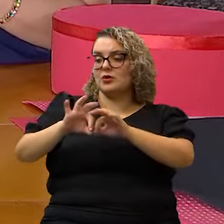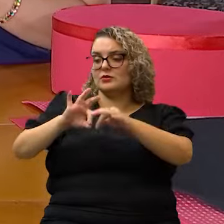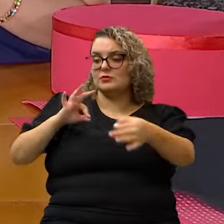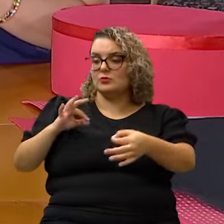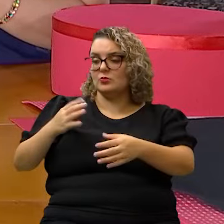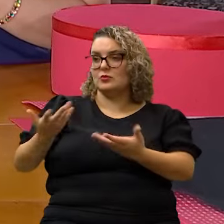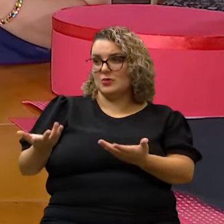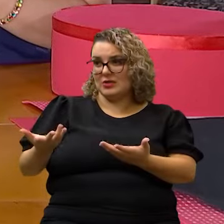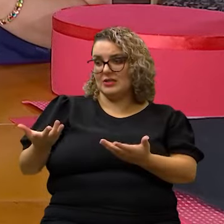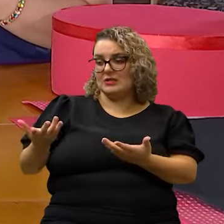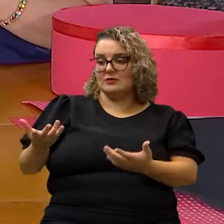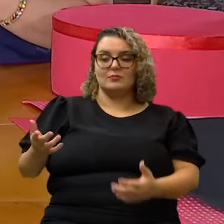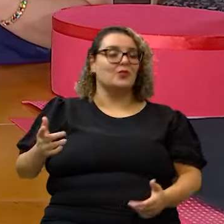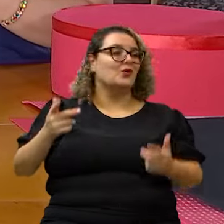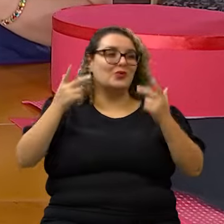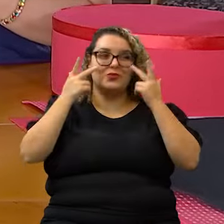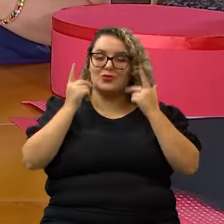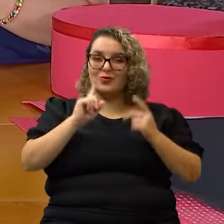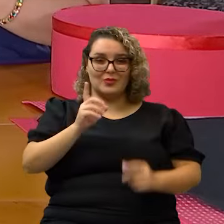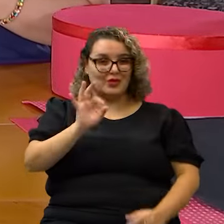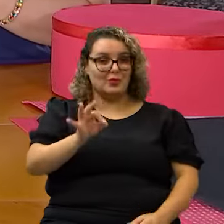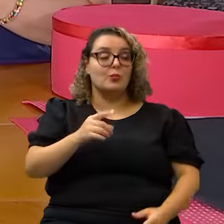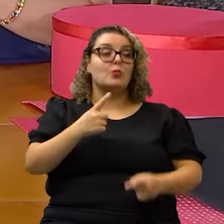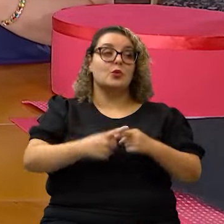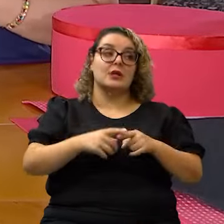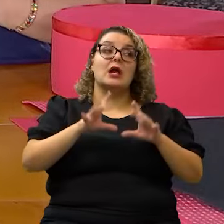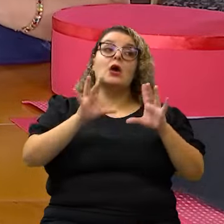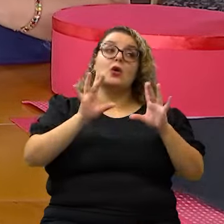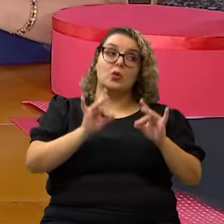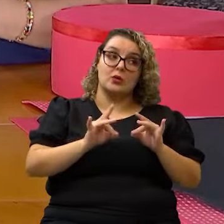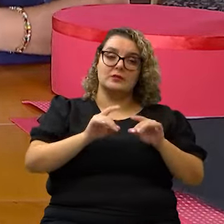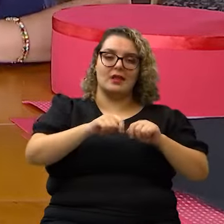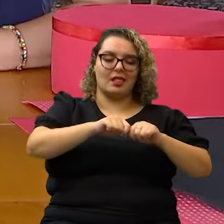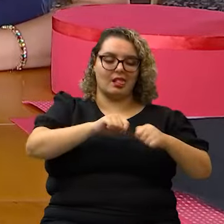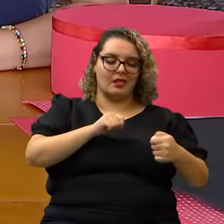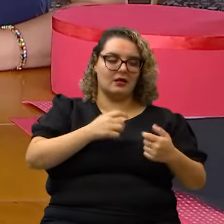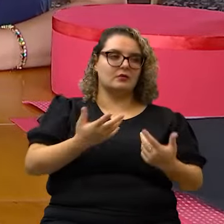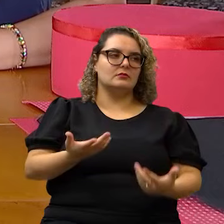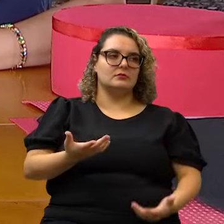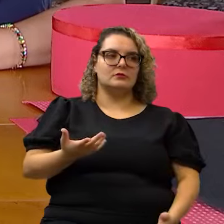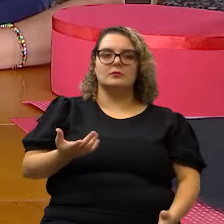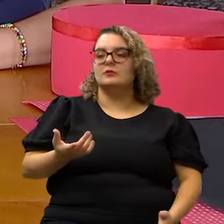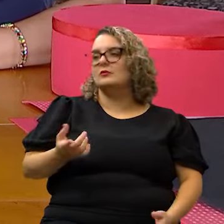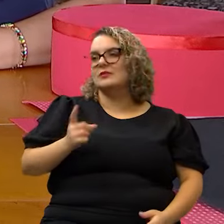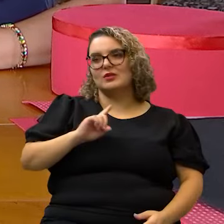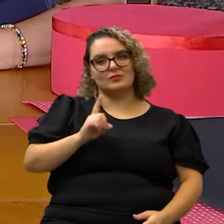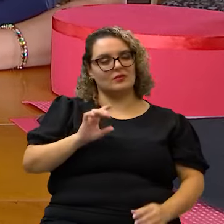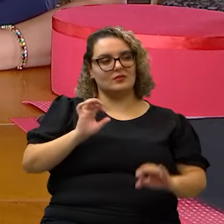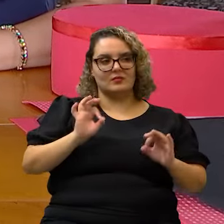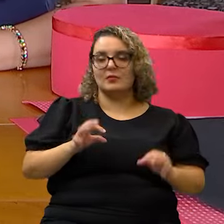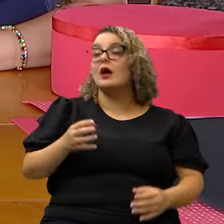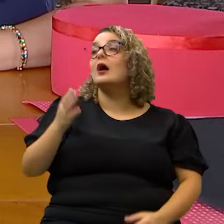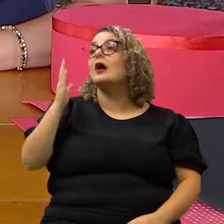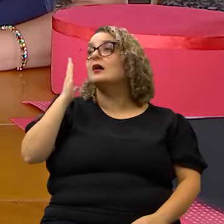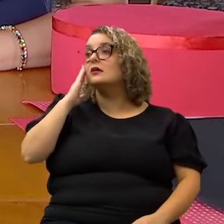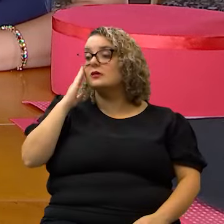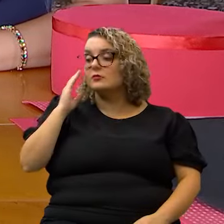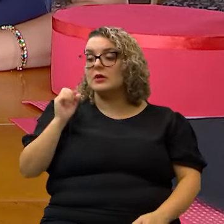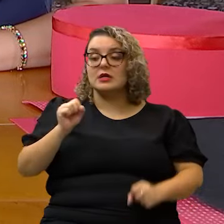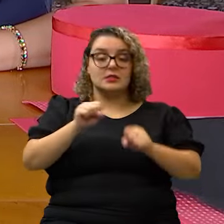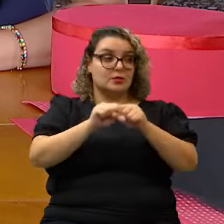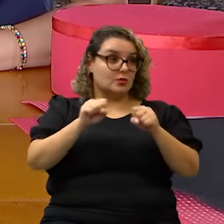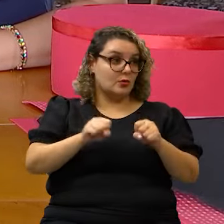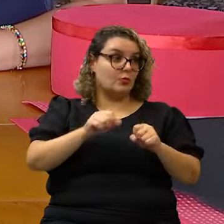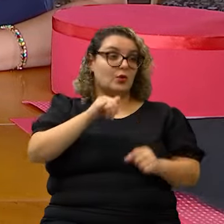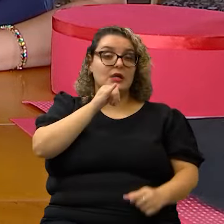tema por cima? Geralmente não dá certo, porque ela cola e você vai acabar rasgando. Então não adianta. Mas você pode fazer um